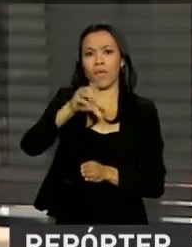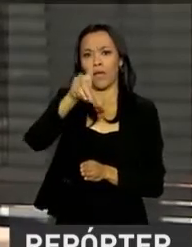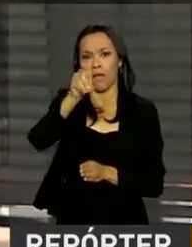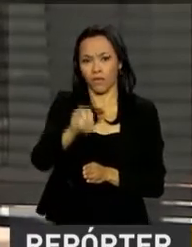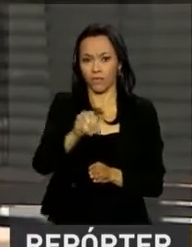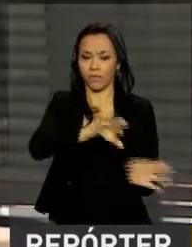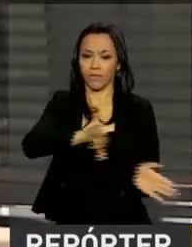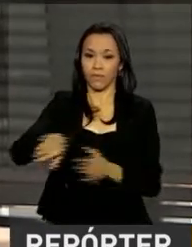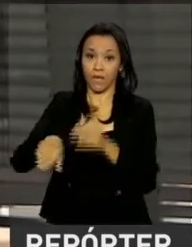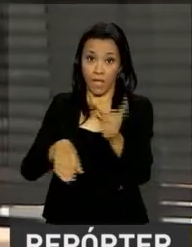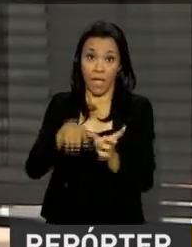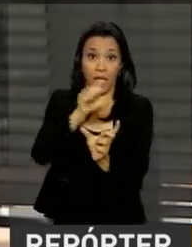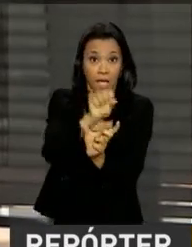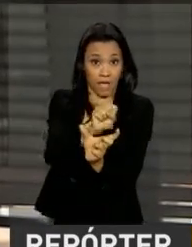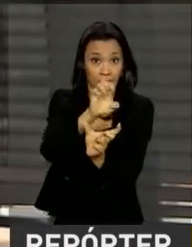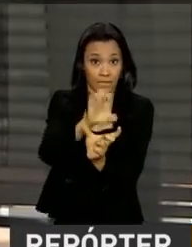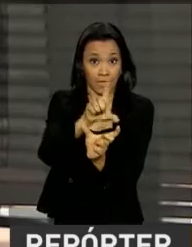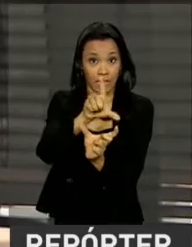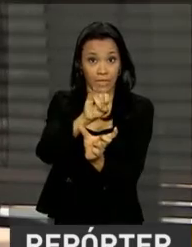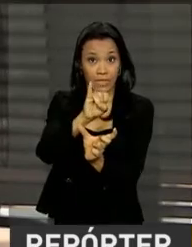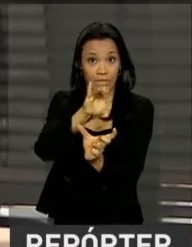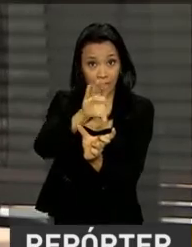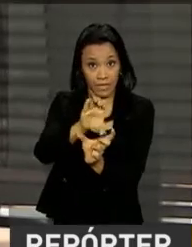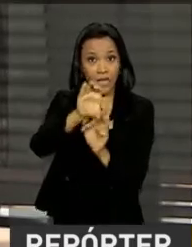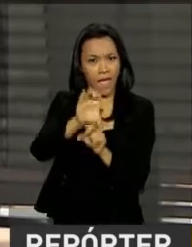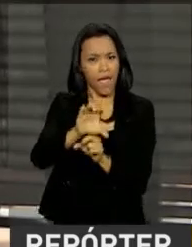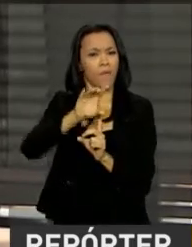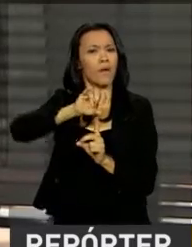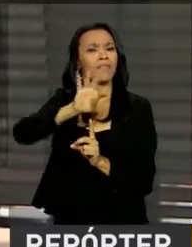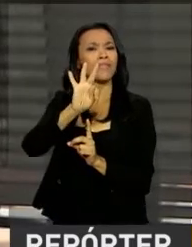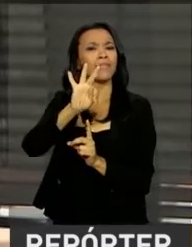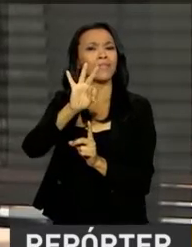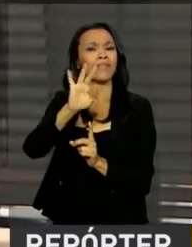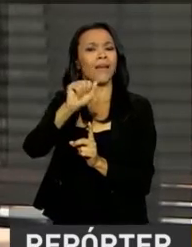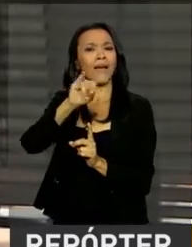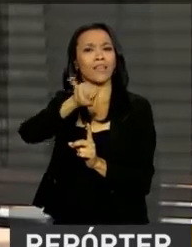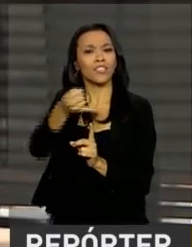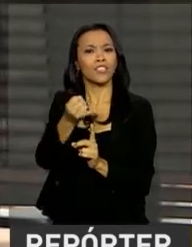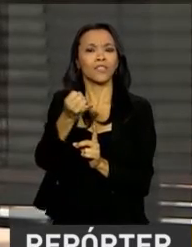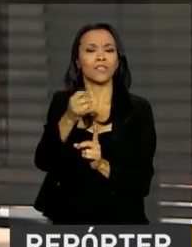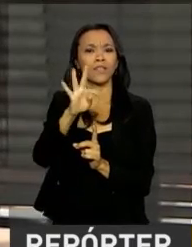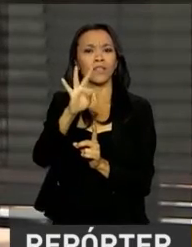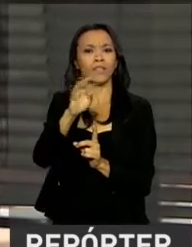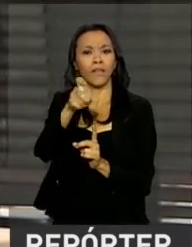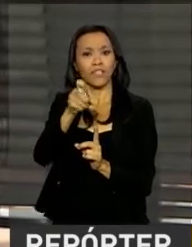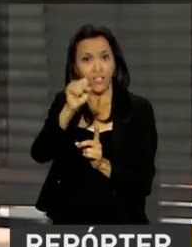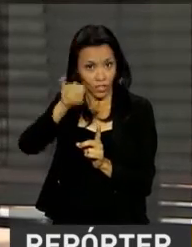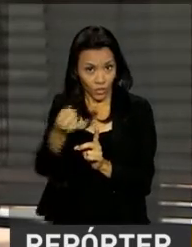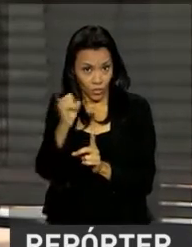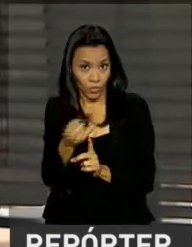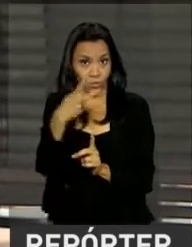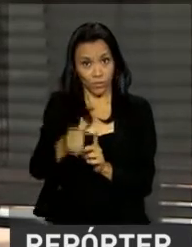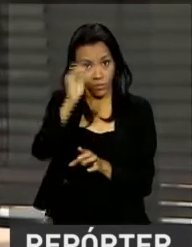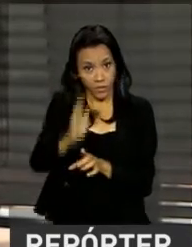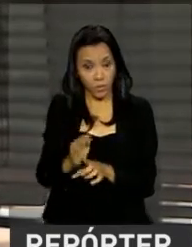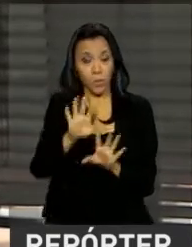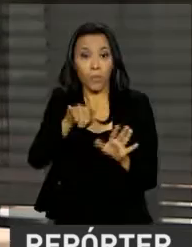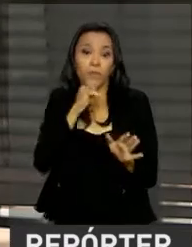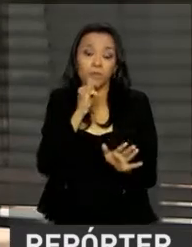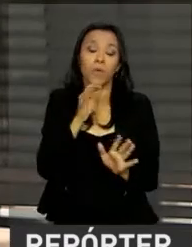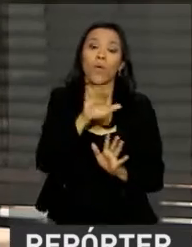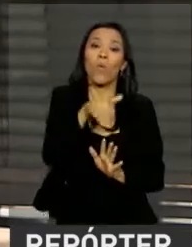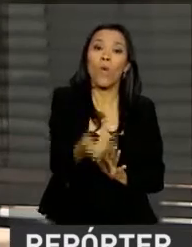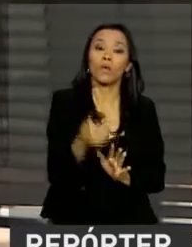taxa que referencia todas as outras taxas de juros no mercado brasileiro na economia brasileira então quando você tem uma situação